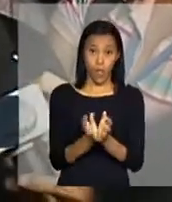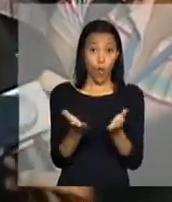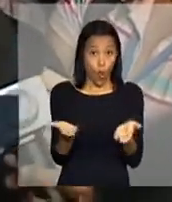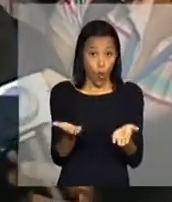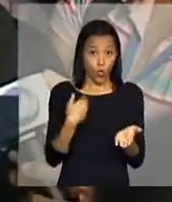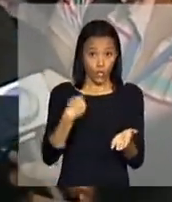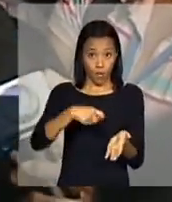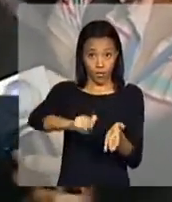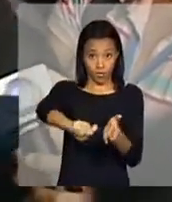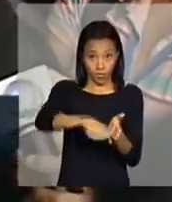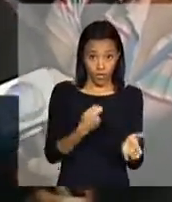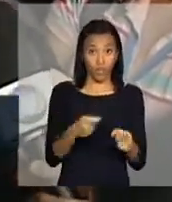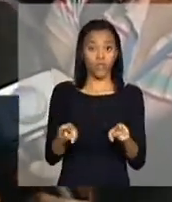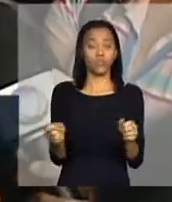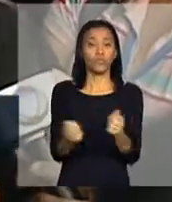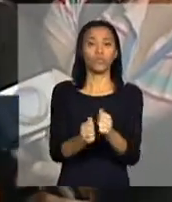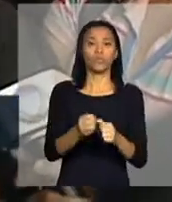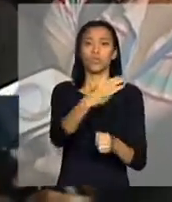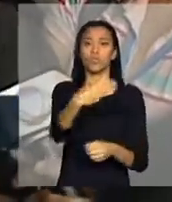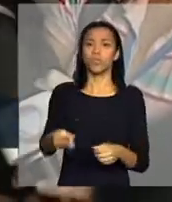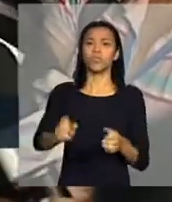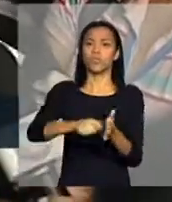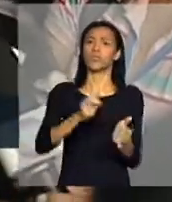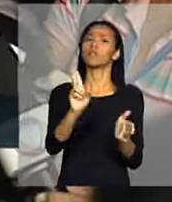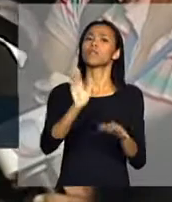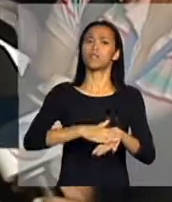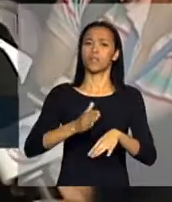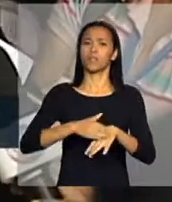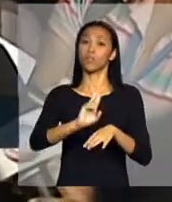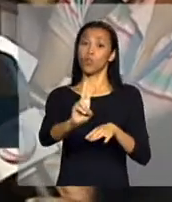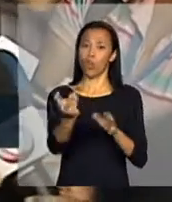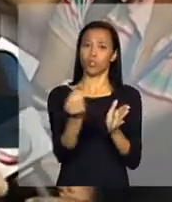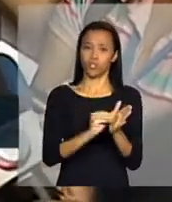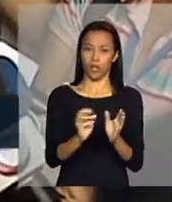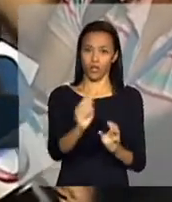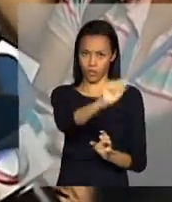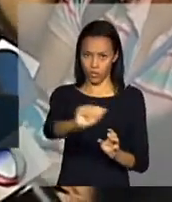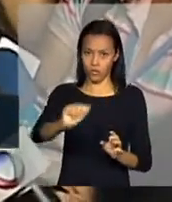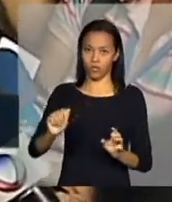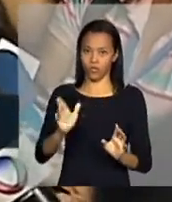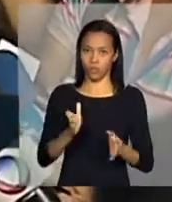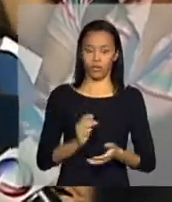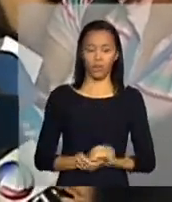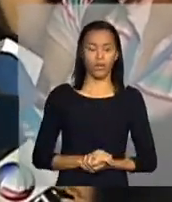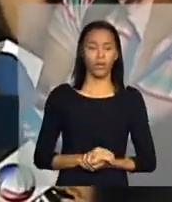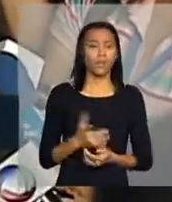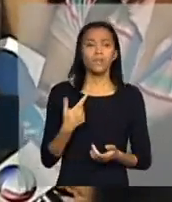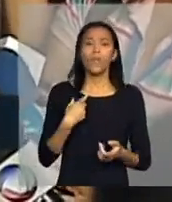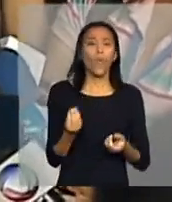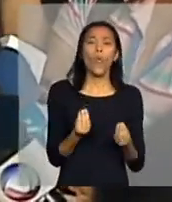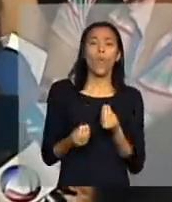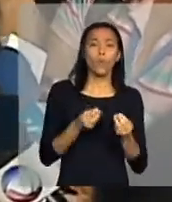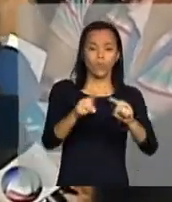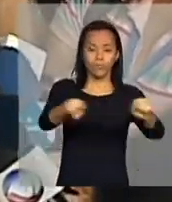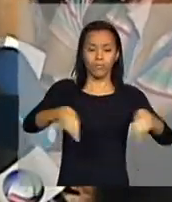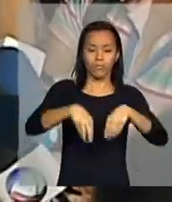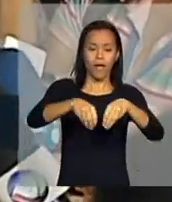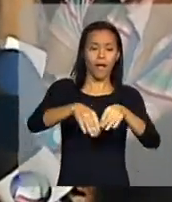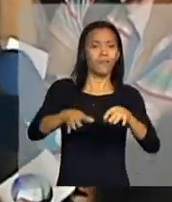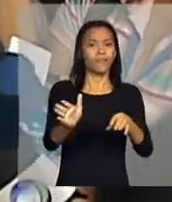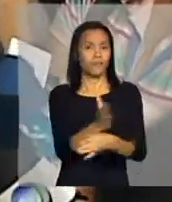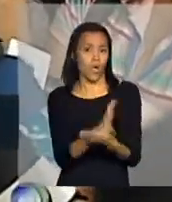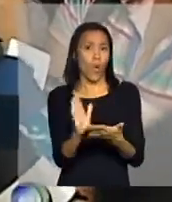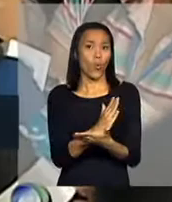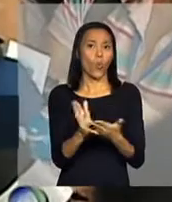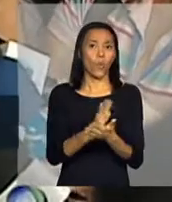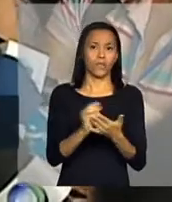ato com o ministro da Justiça, estão nominadas as associações que participam. Tá bom? Existem algumas, nessas questões das demarcações, há algumas áreas ambientais de